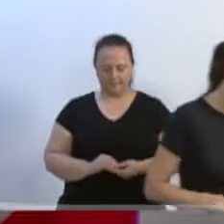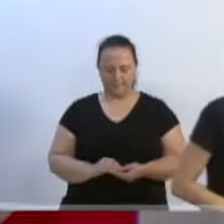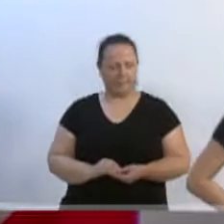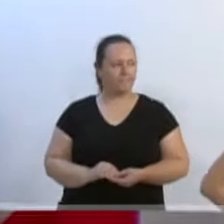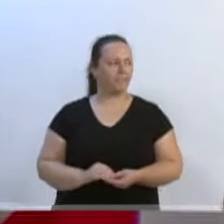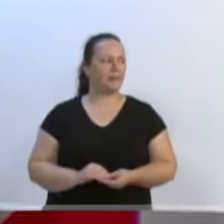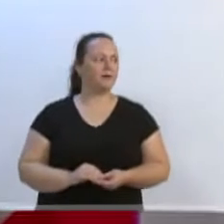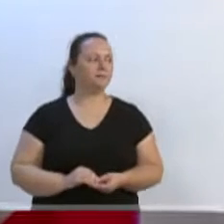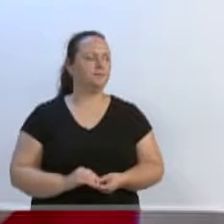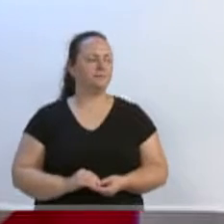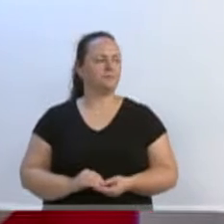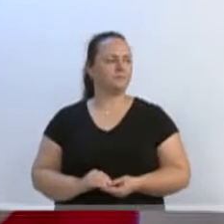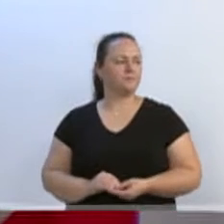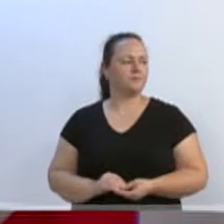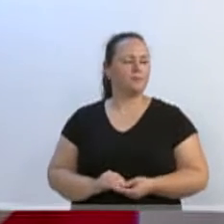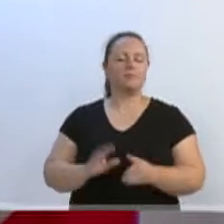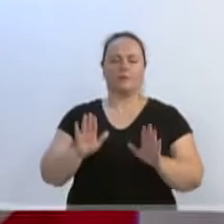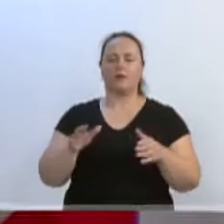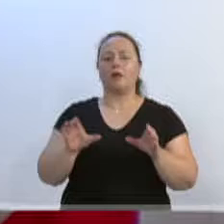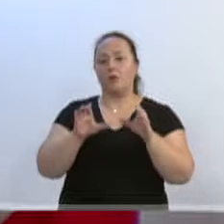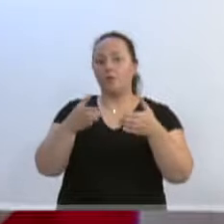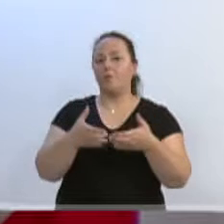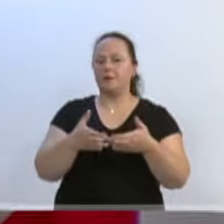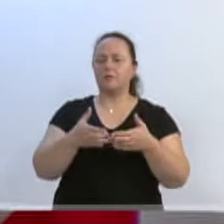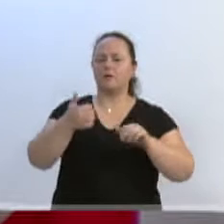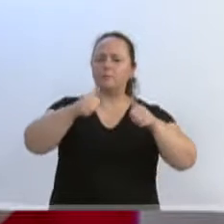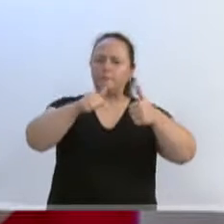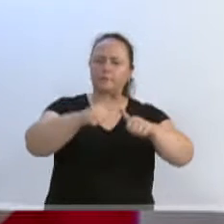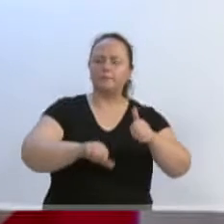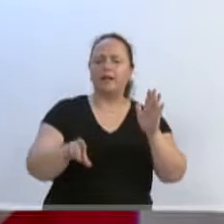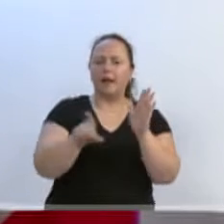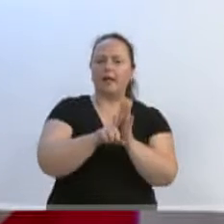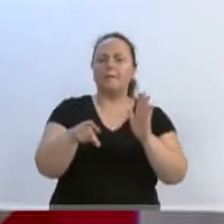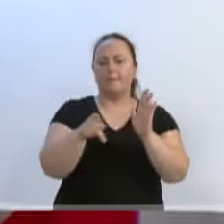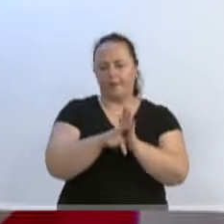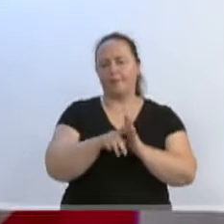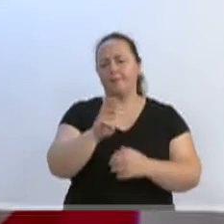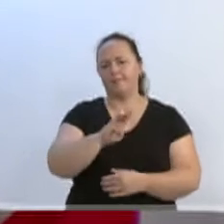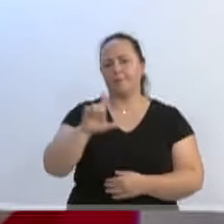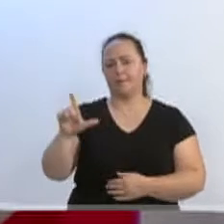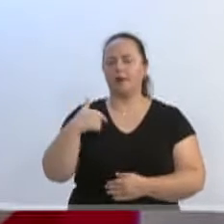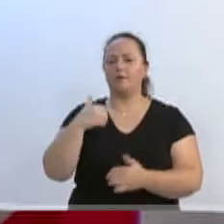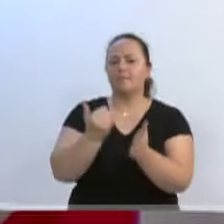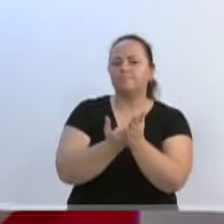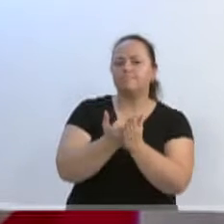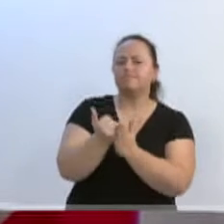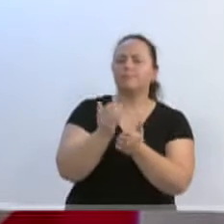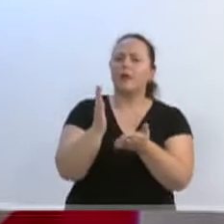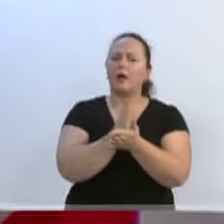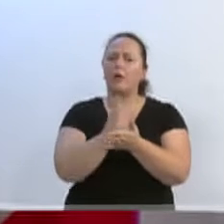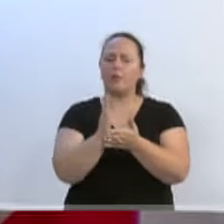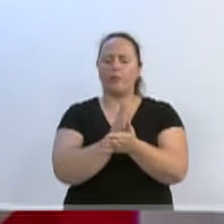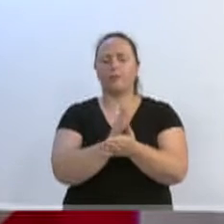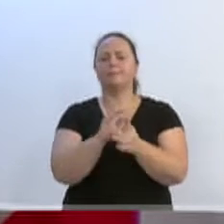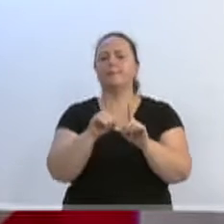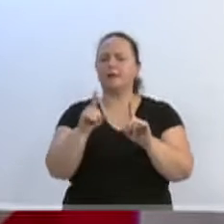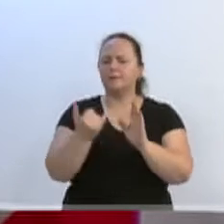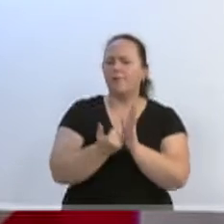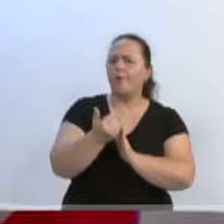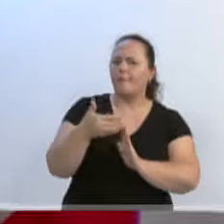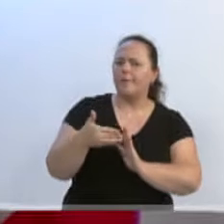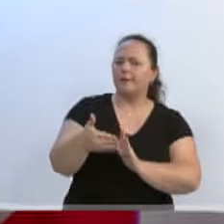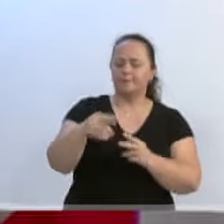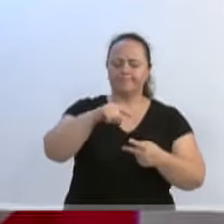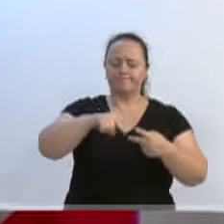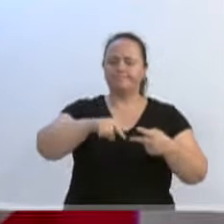estar analisando algumas leis do nosso município e eu quero iniciar falando de algumas de duas leis que devem